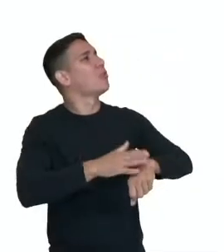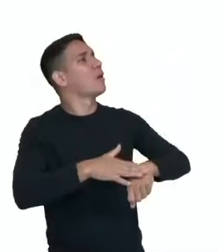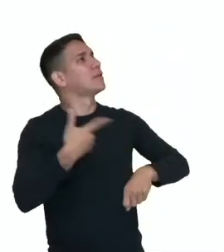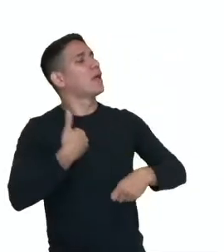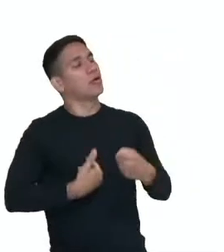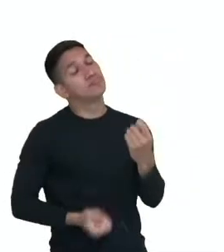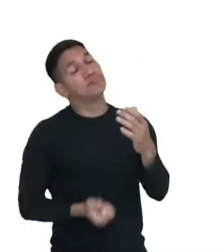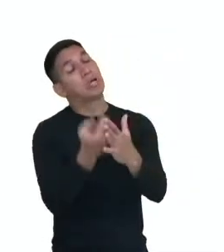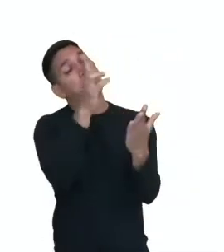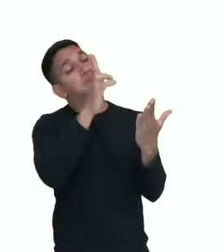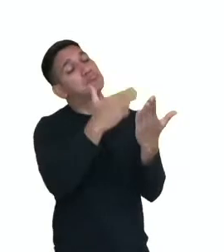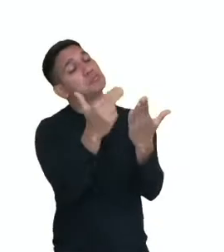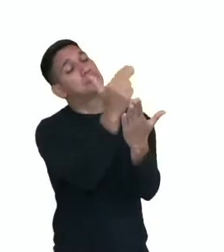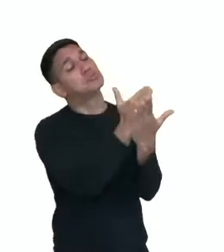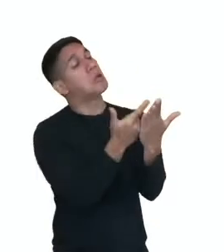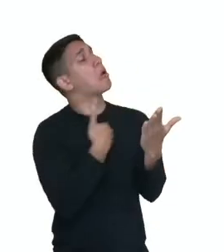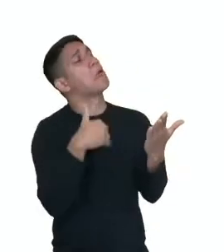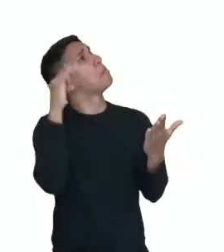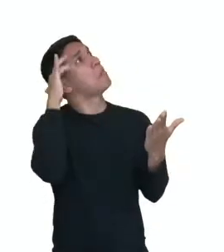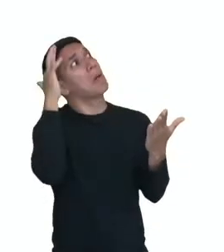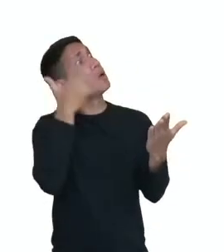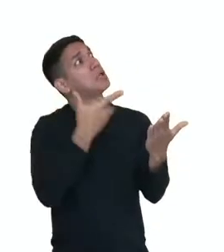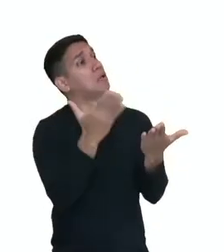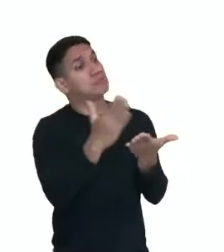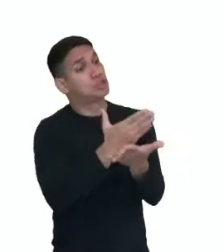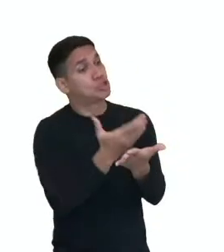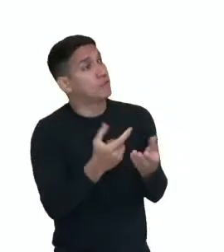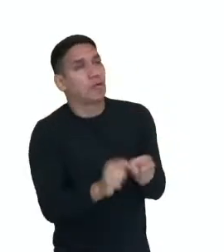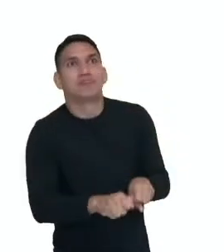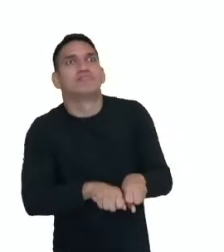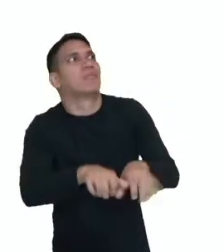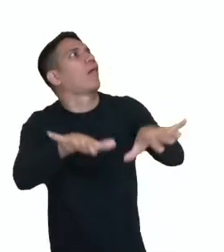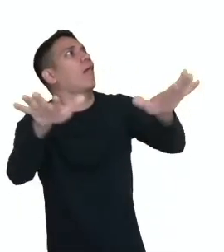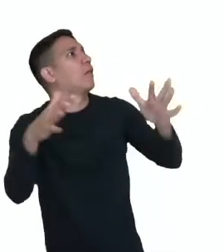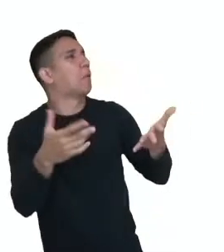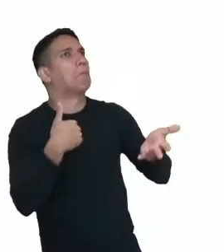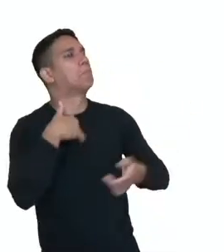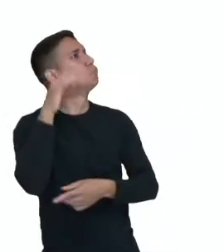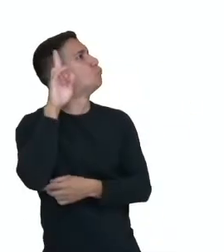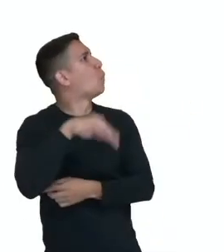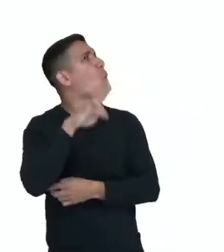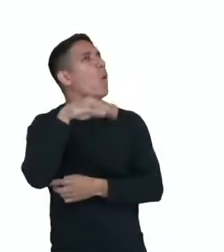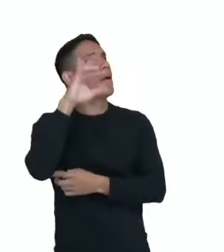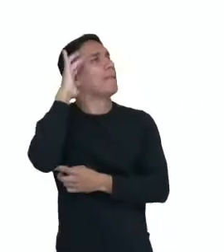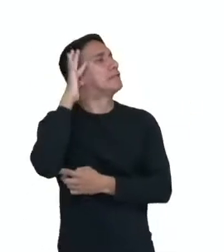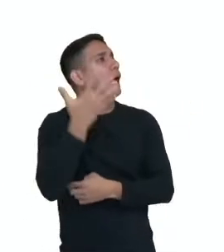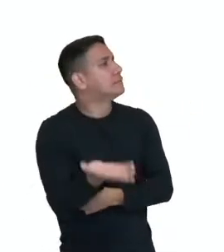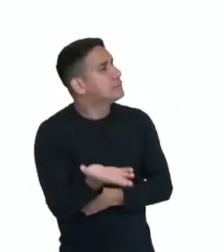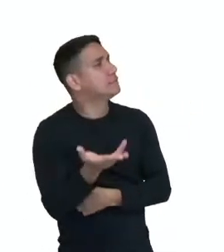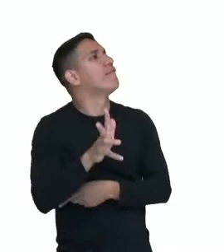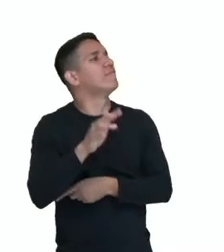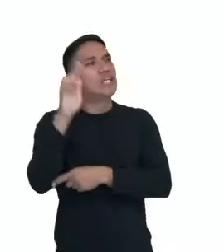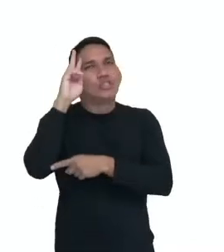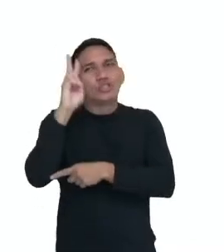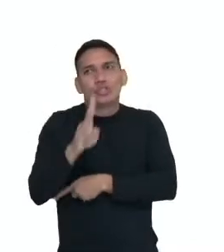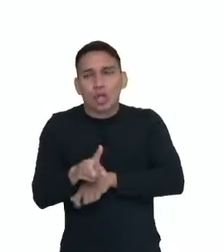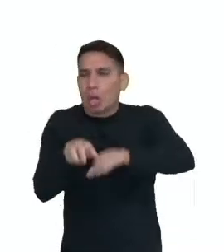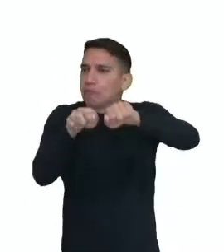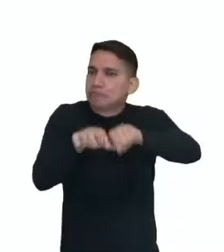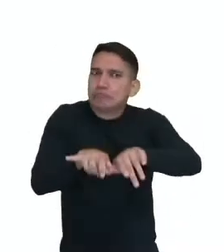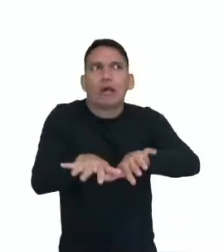menor ideia de que o livro teria tamanha repercussão, que um dia teria toda essa história que